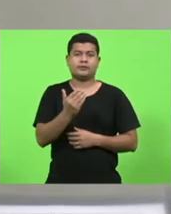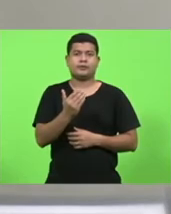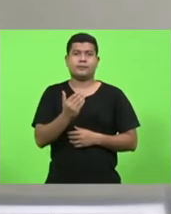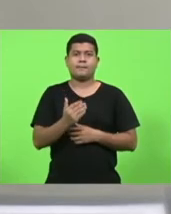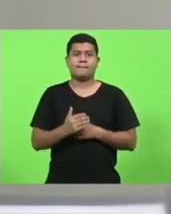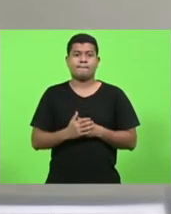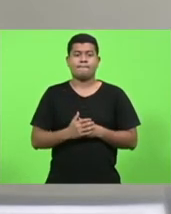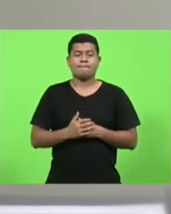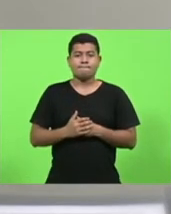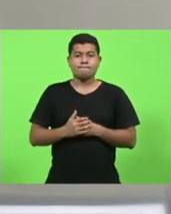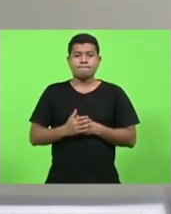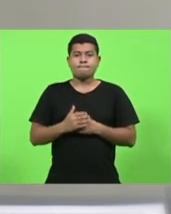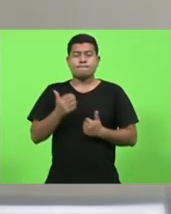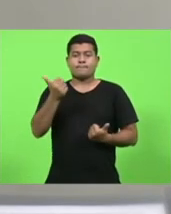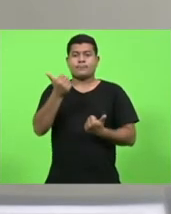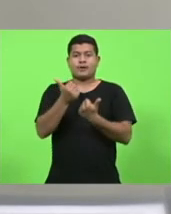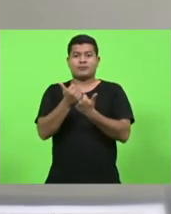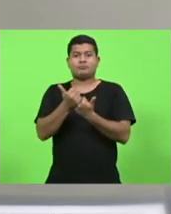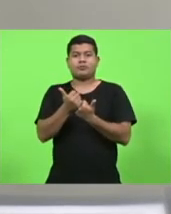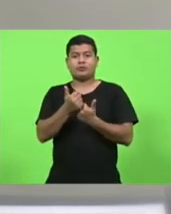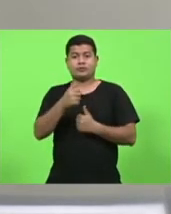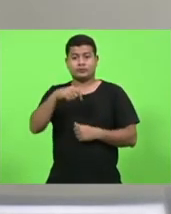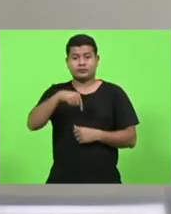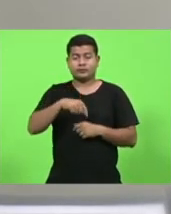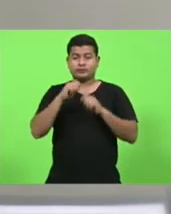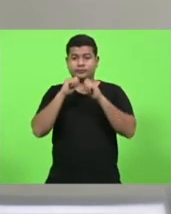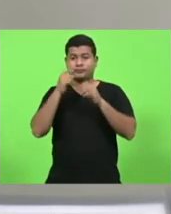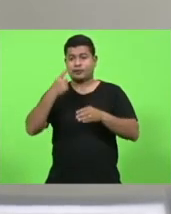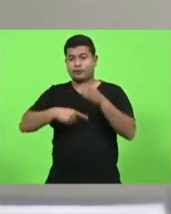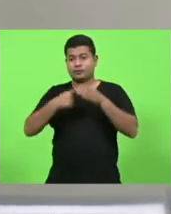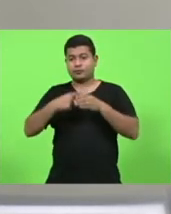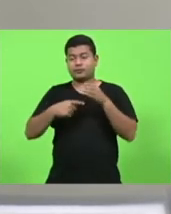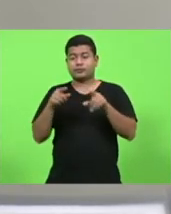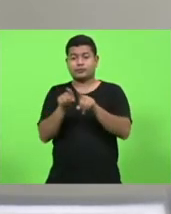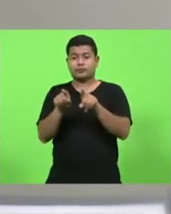esse apoio institucional tanto da comissão quanto